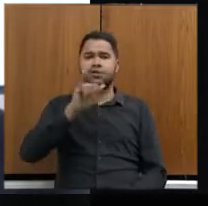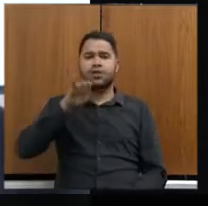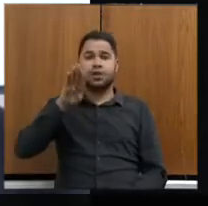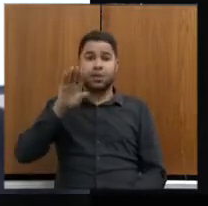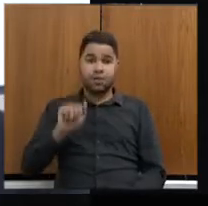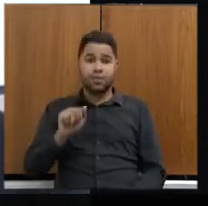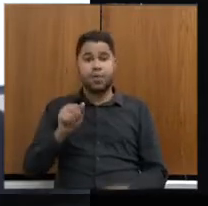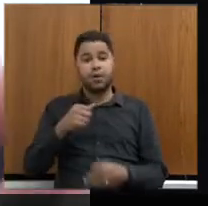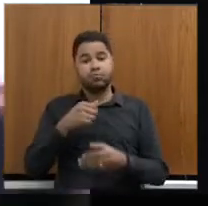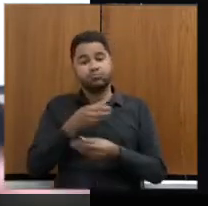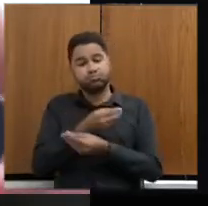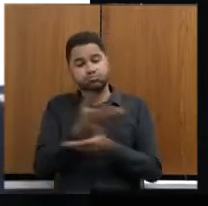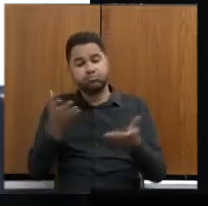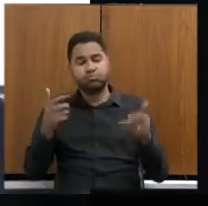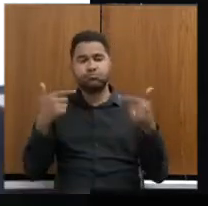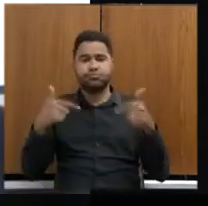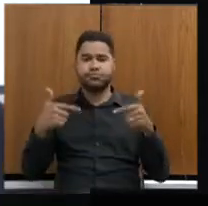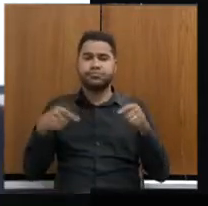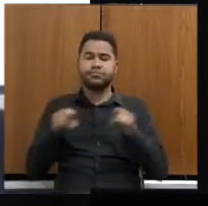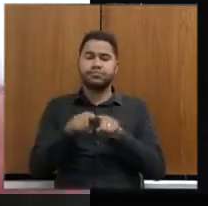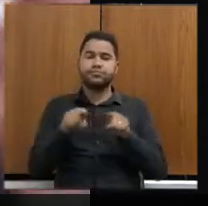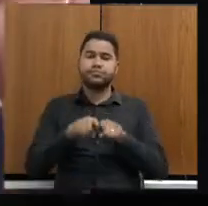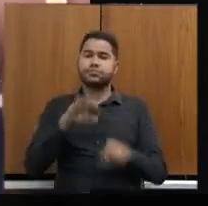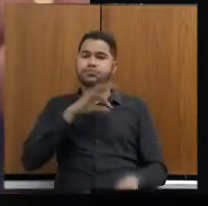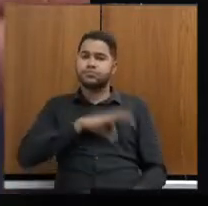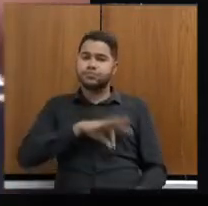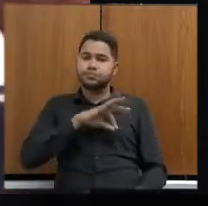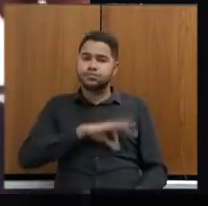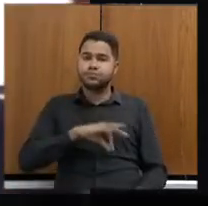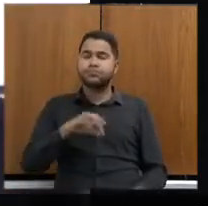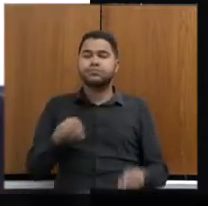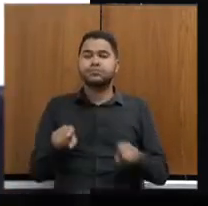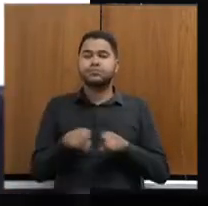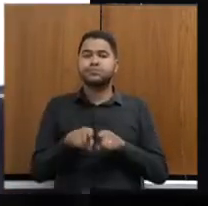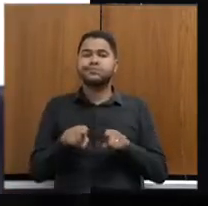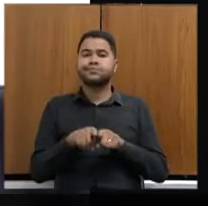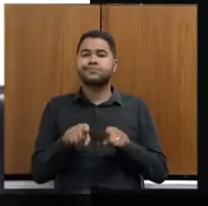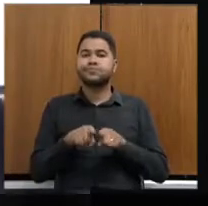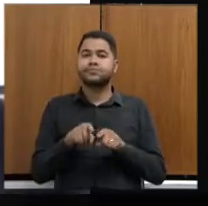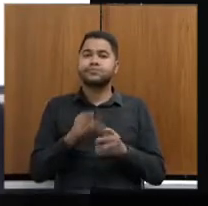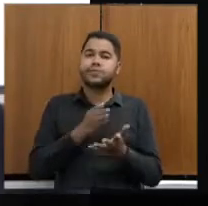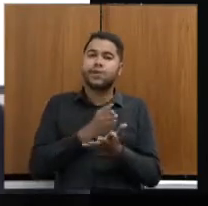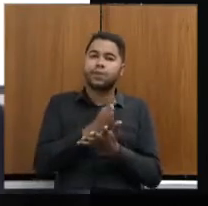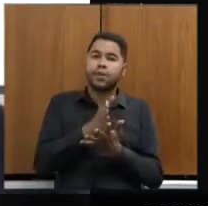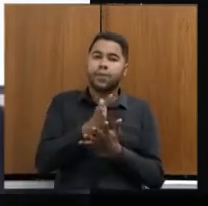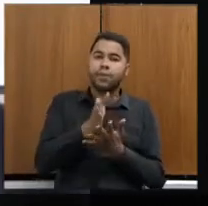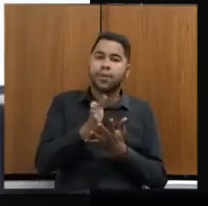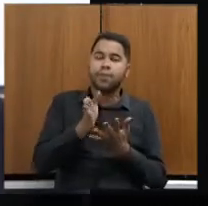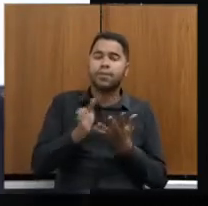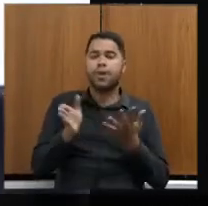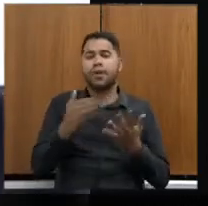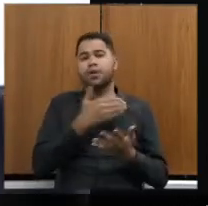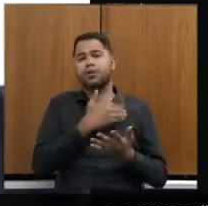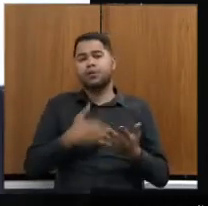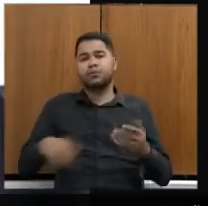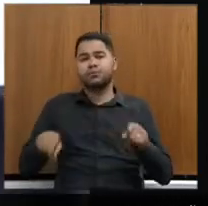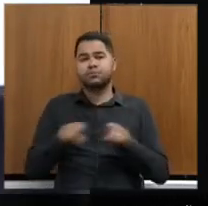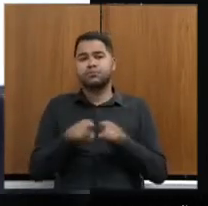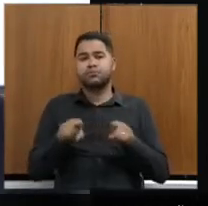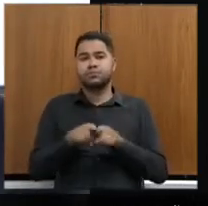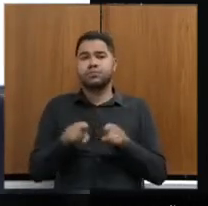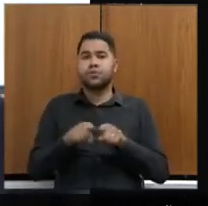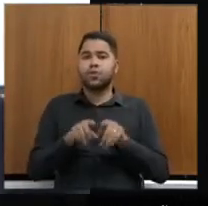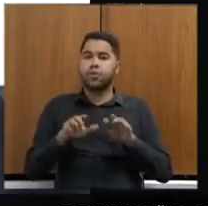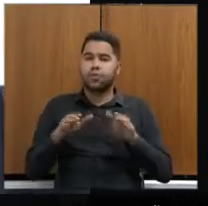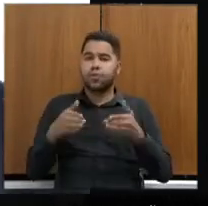geração de emprego e renda e geração de divisas para o nosso estado mas pretendo também esse apelo